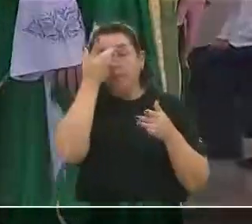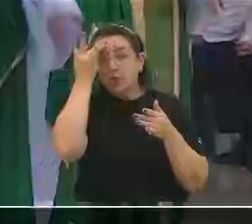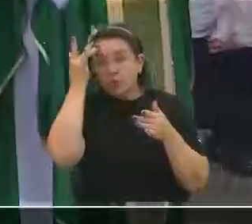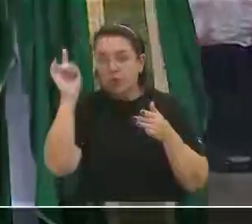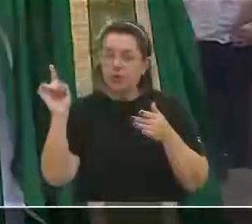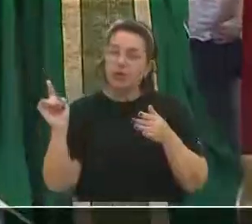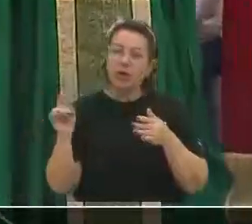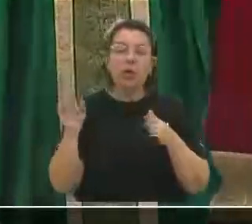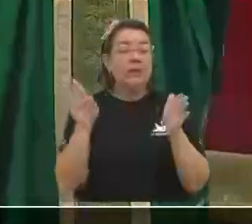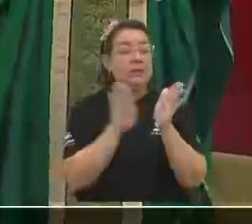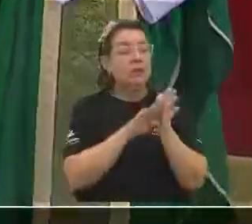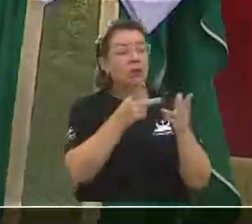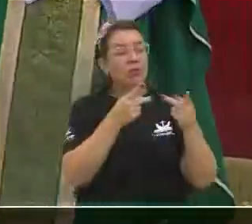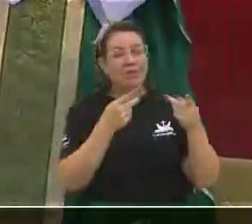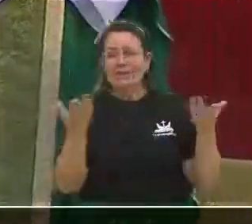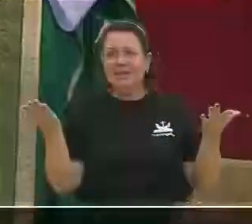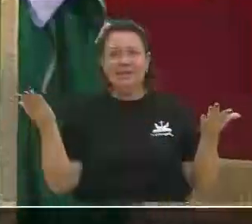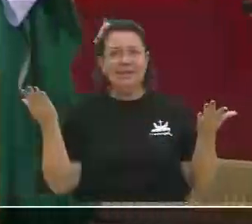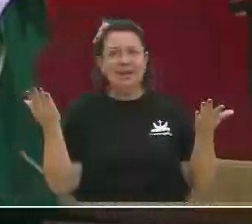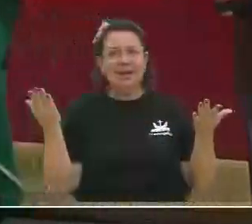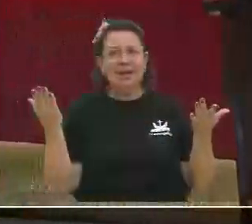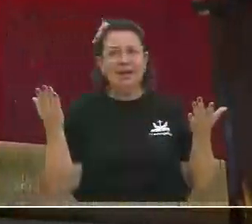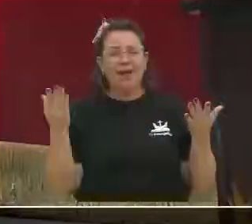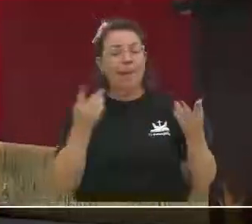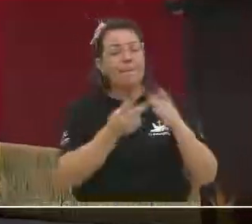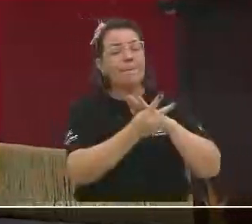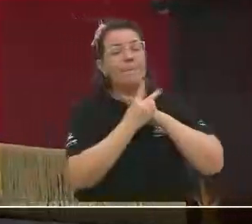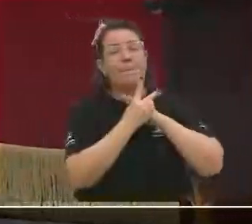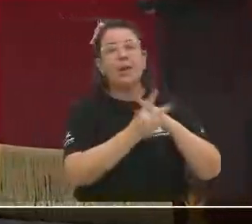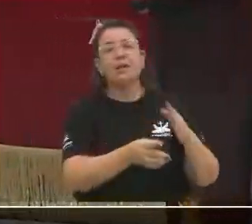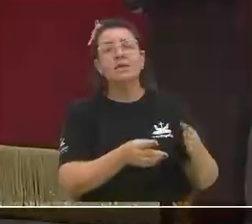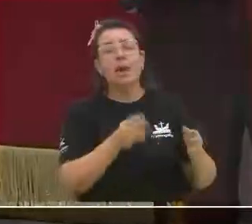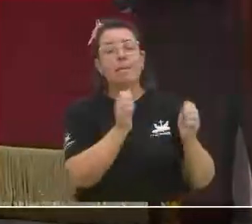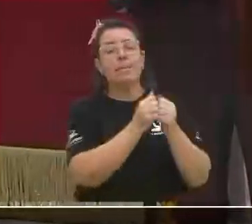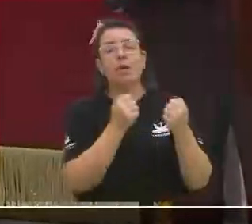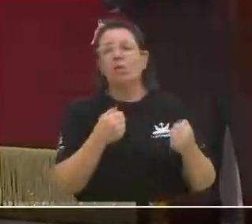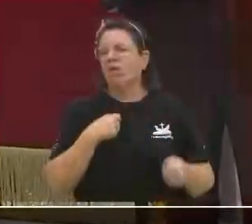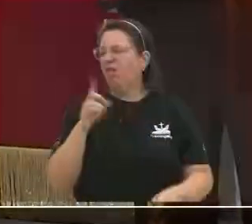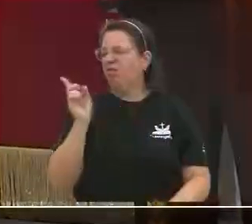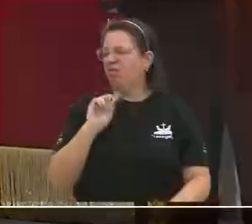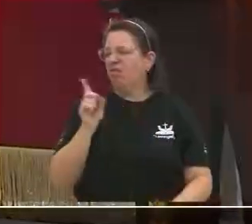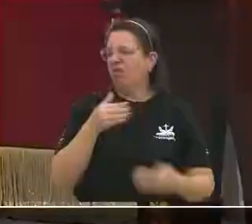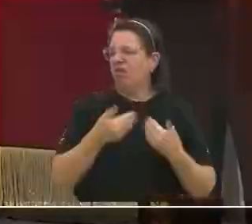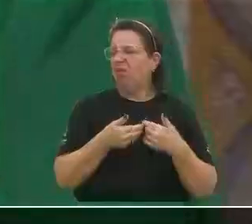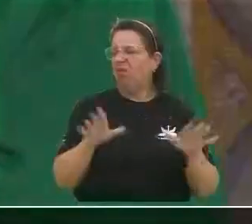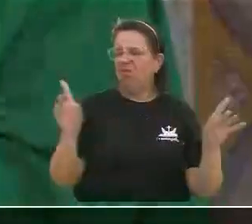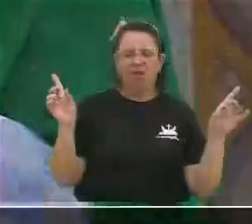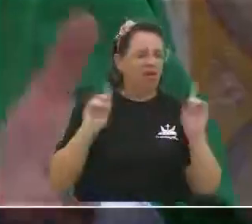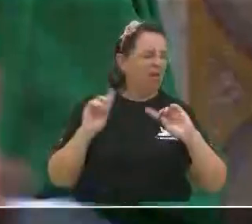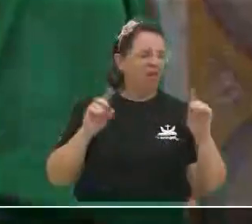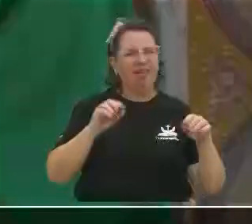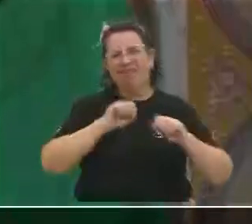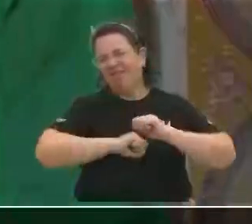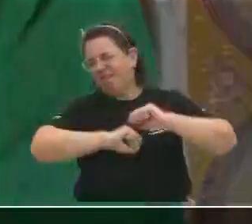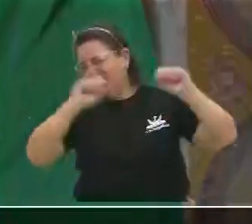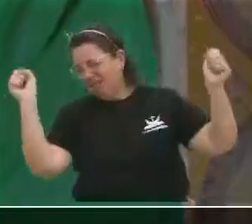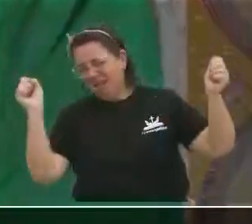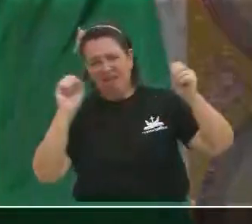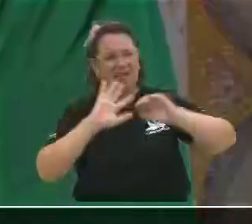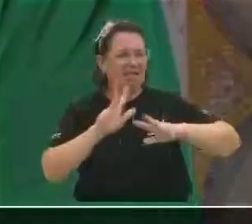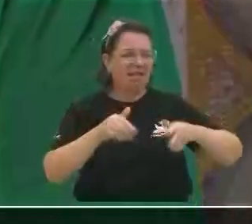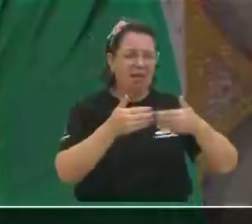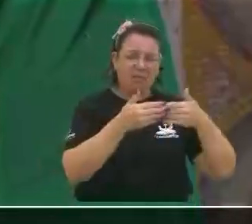na casa do outro ó chegou visita empresta pão não eu não vou abrir vou ter que acordar todo